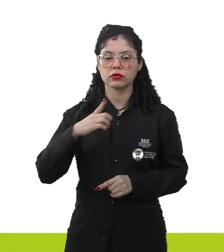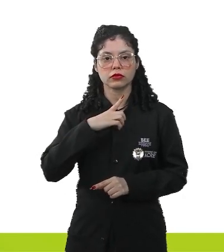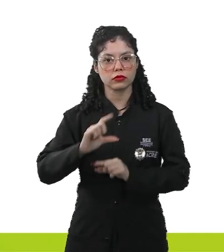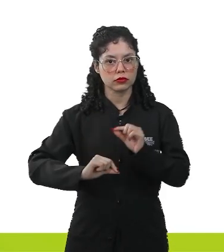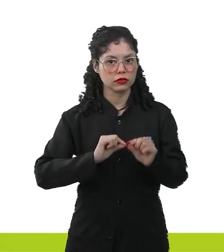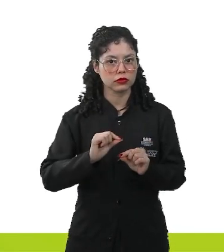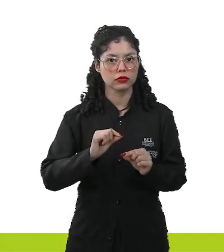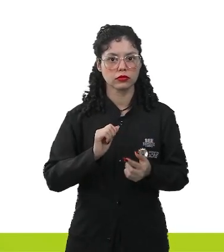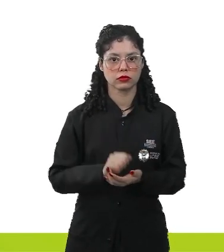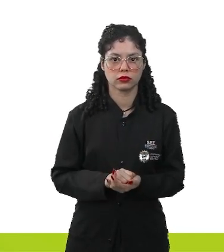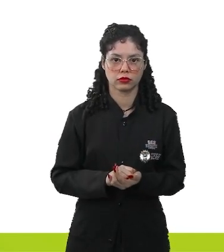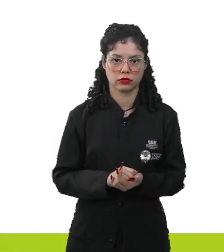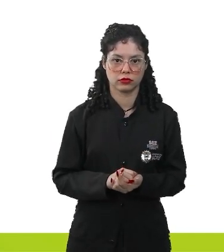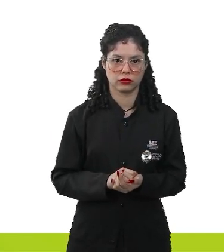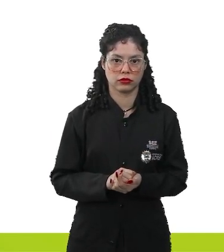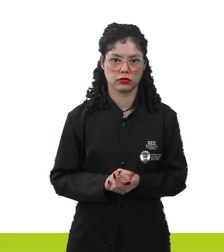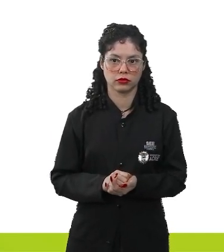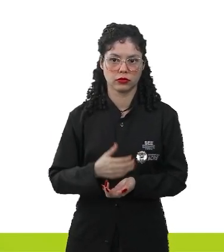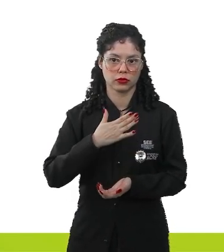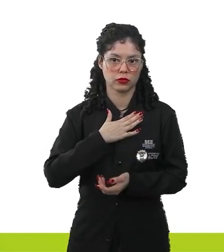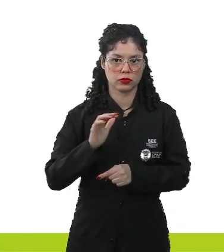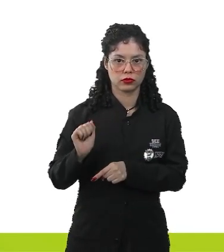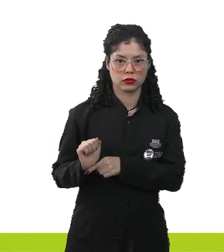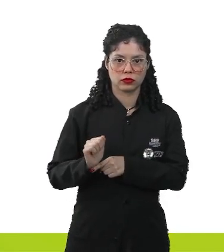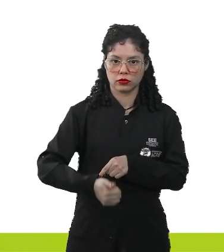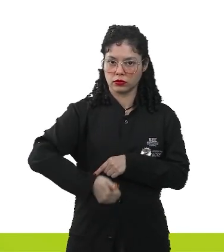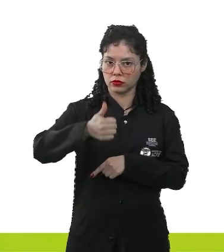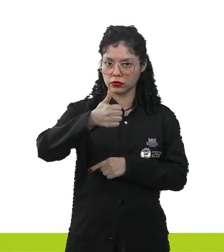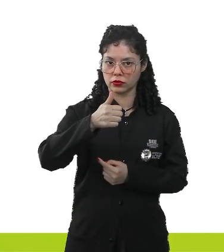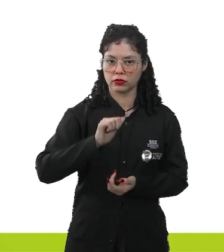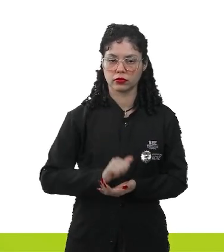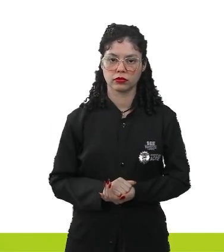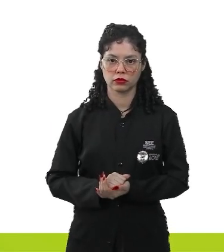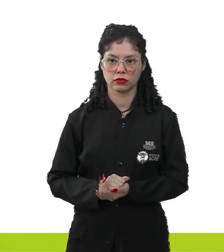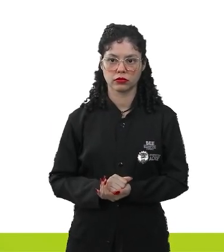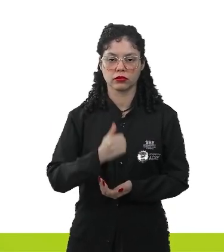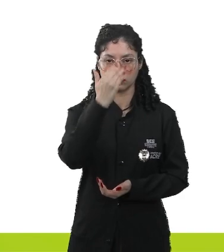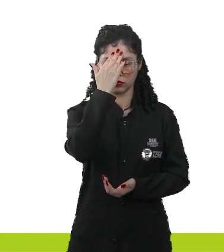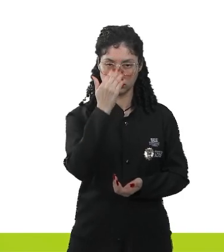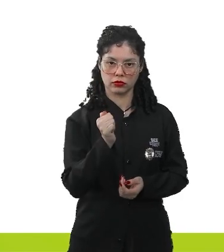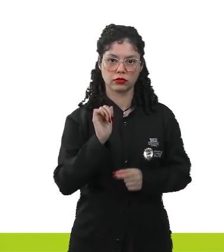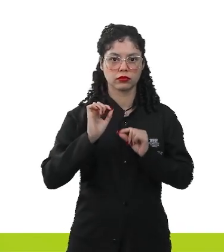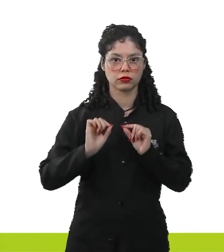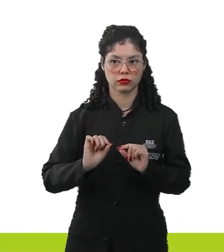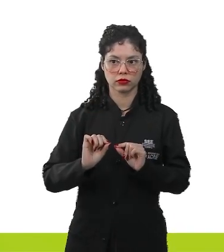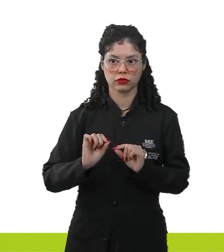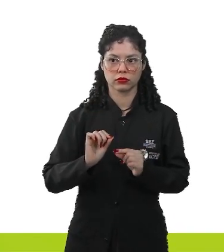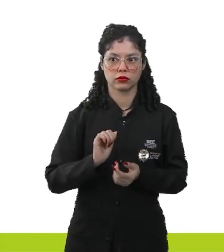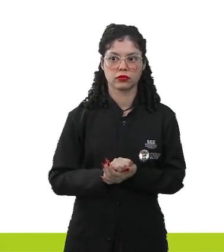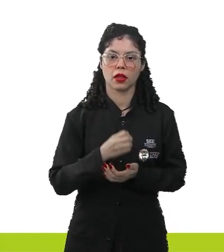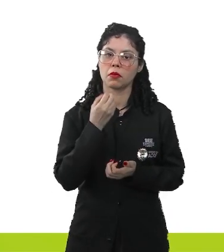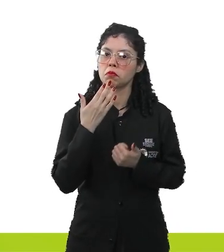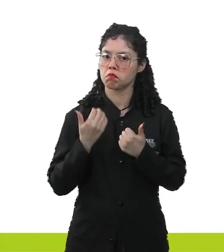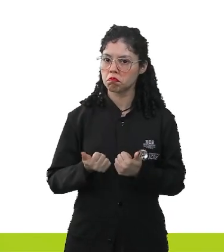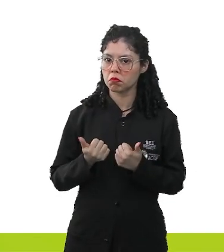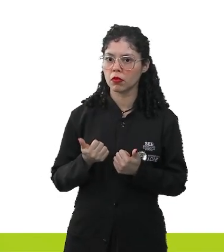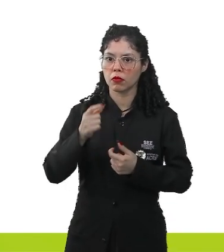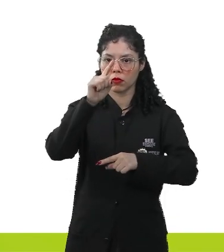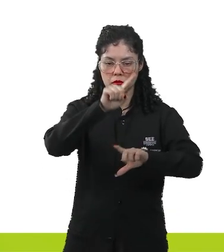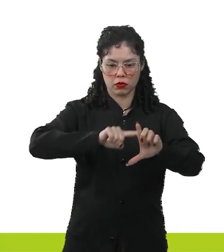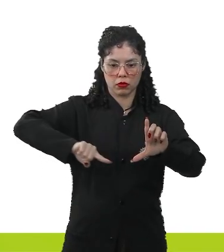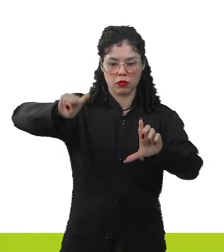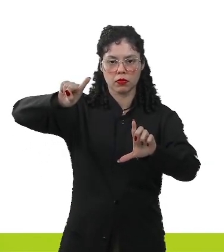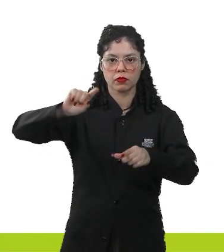aqui o meu A positivo, eu sei muito bem que vai ser concavidade para